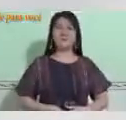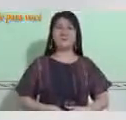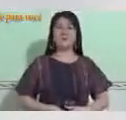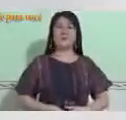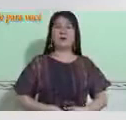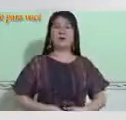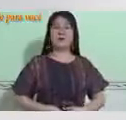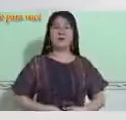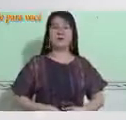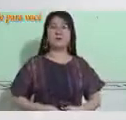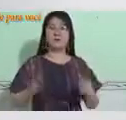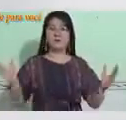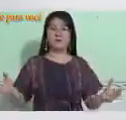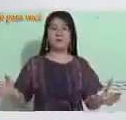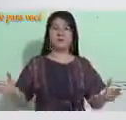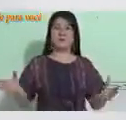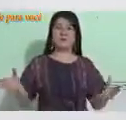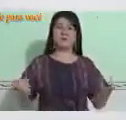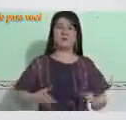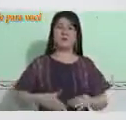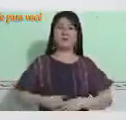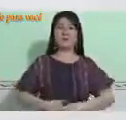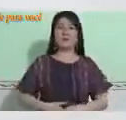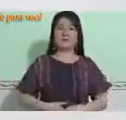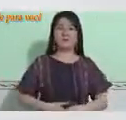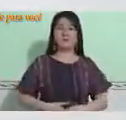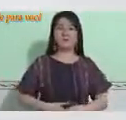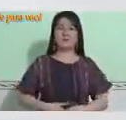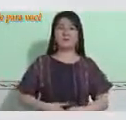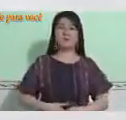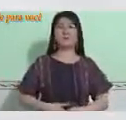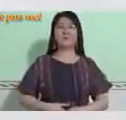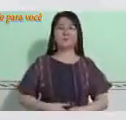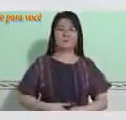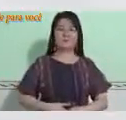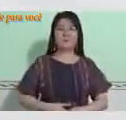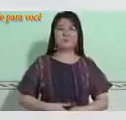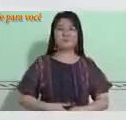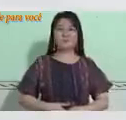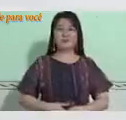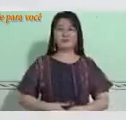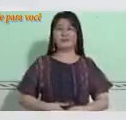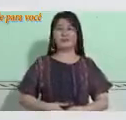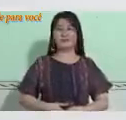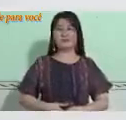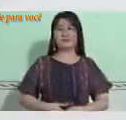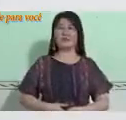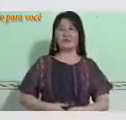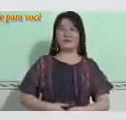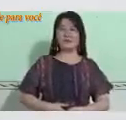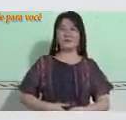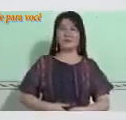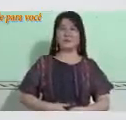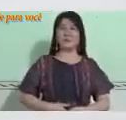ou intoxicar regiões do cérebro responsáveis pelos movimentos, vírgula, e induzem uma condição semelhante ao Parkinson,